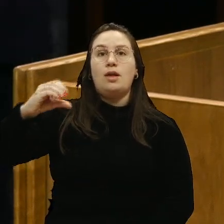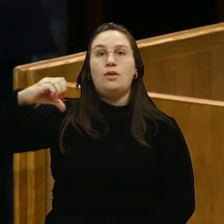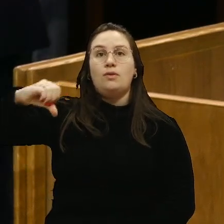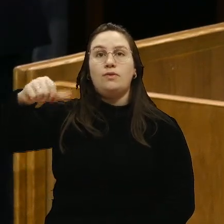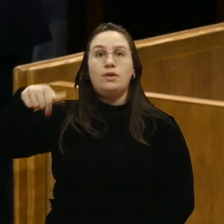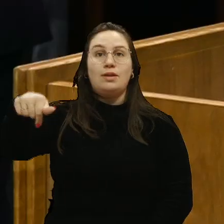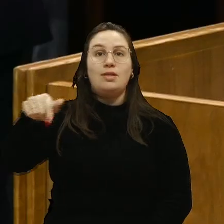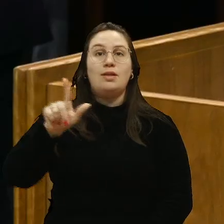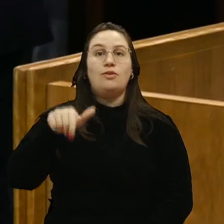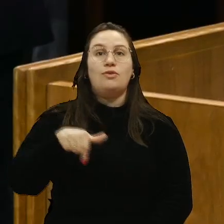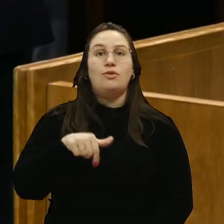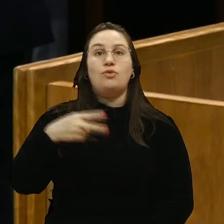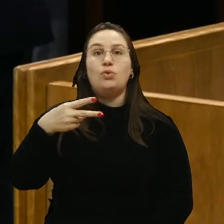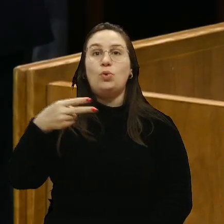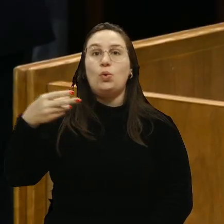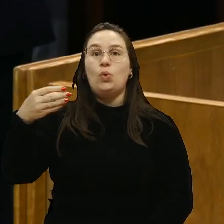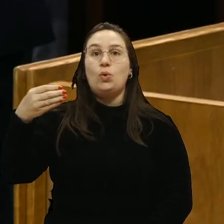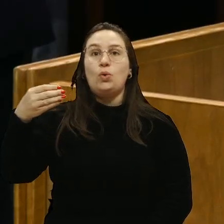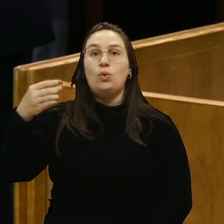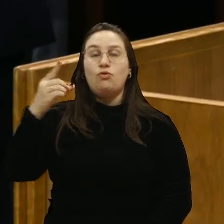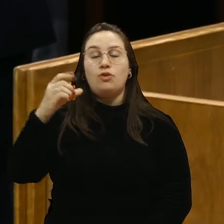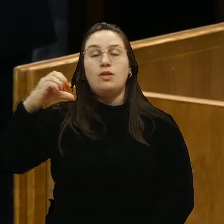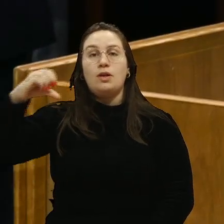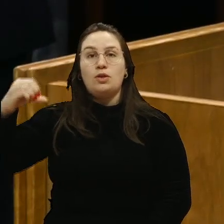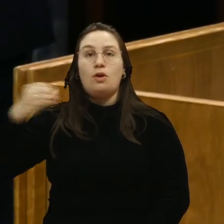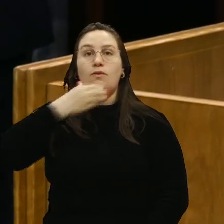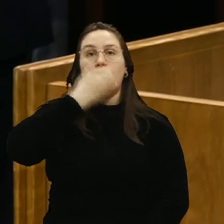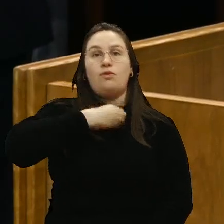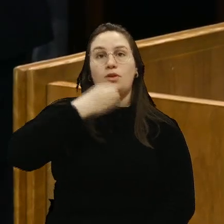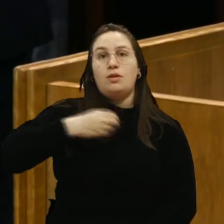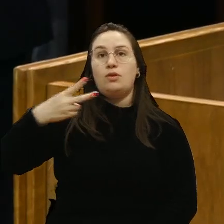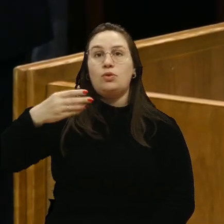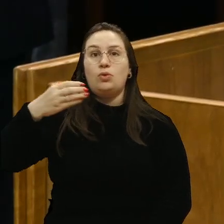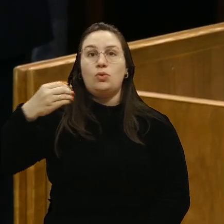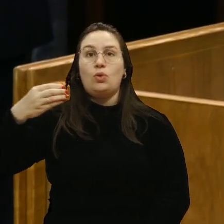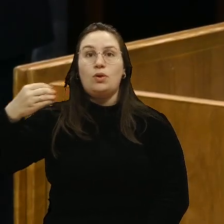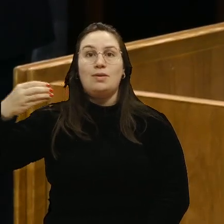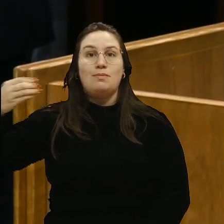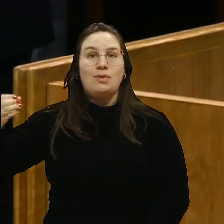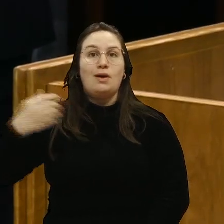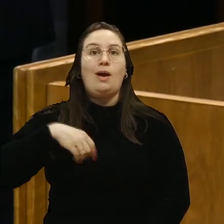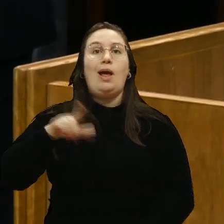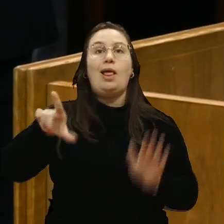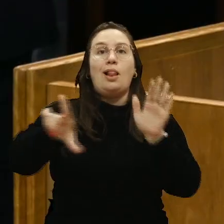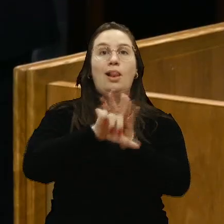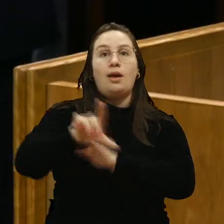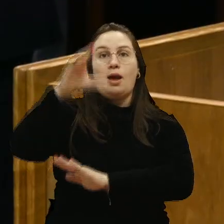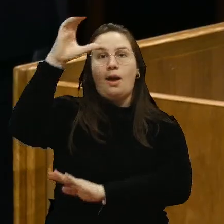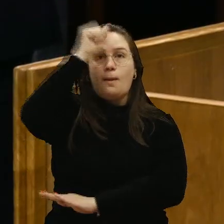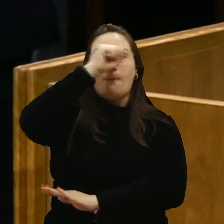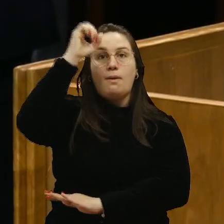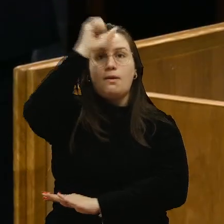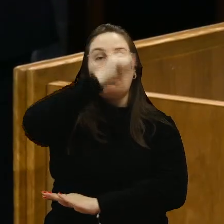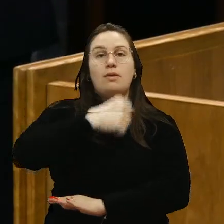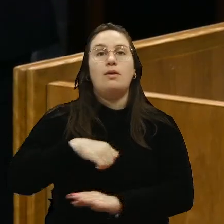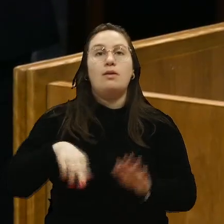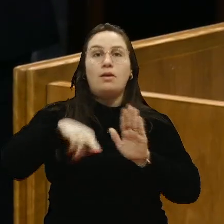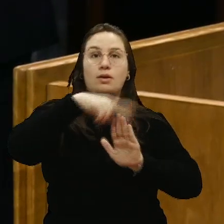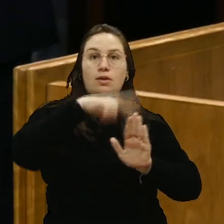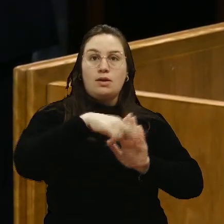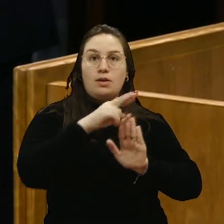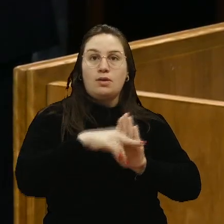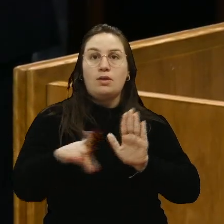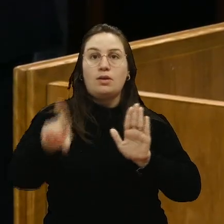10.097, de 19 de dezembro de 2000, Lei de Aprendizagem, regulamentada